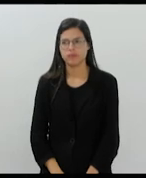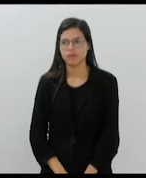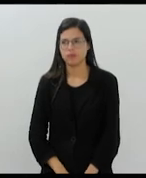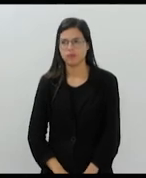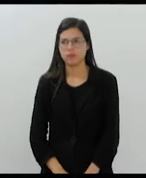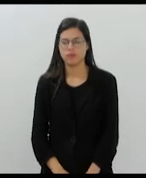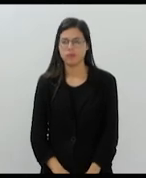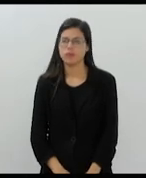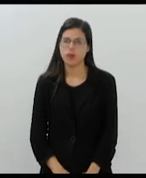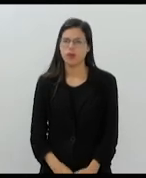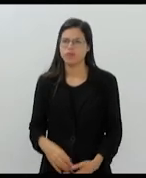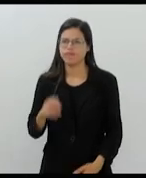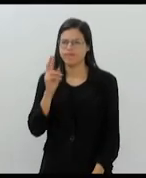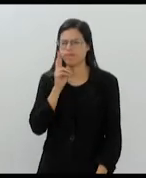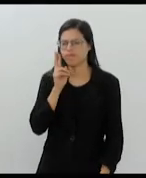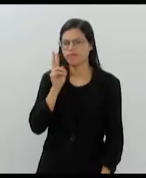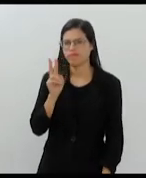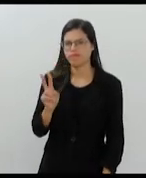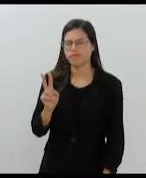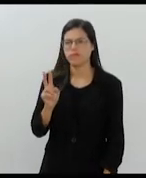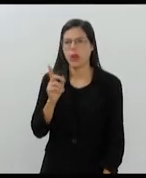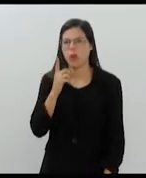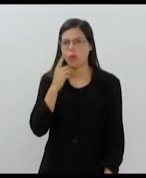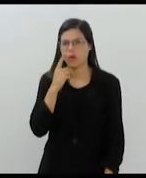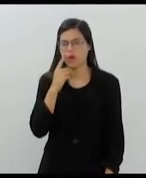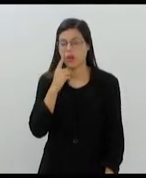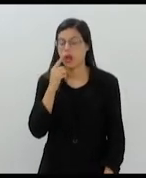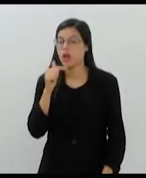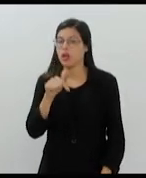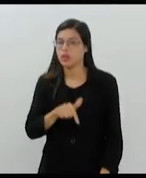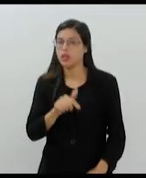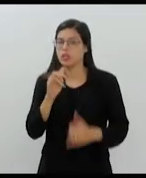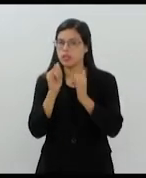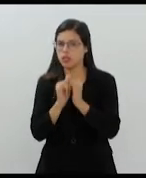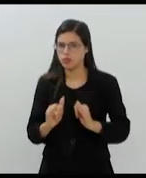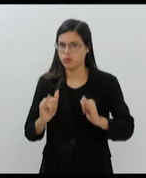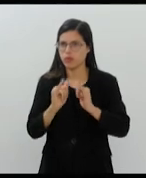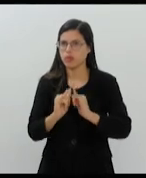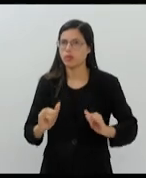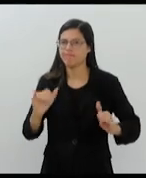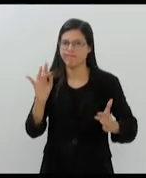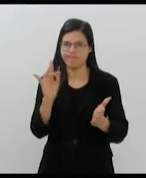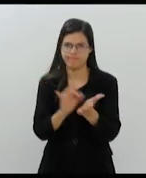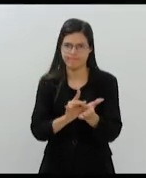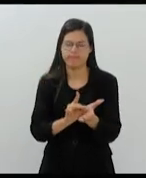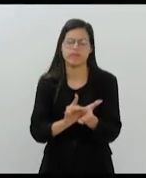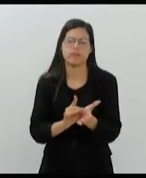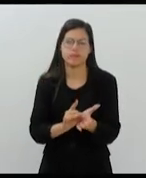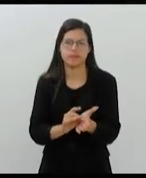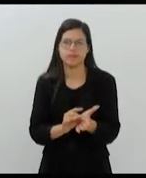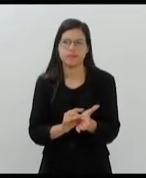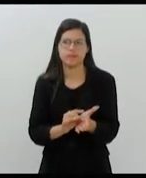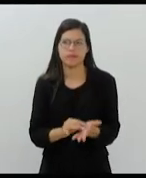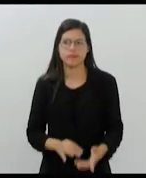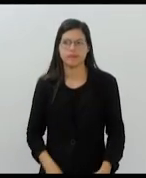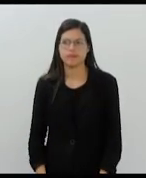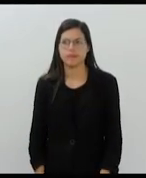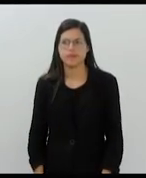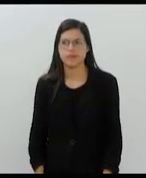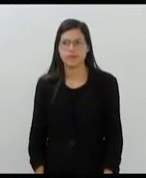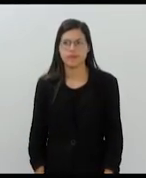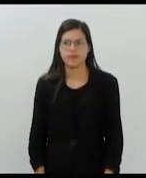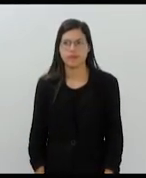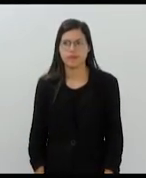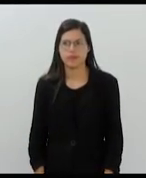Fui verificar e esta notícia era verdadeira. Considero